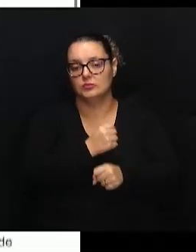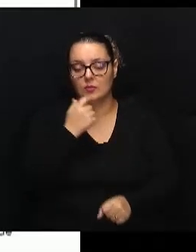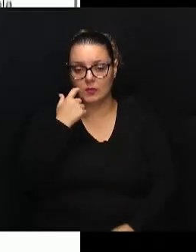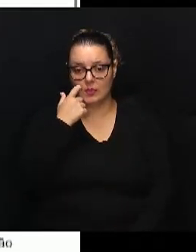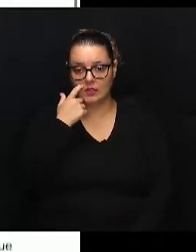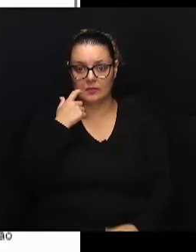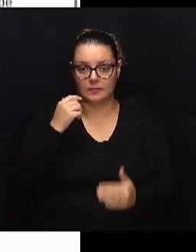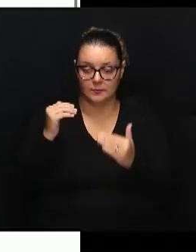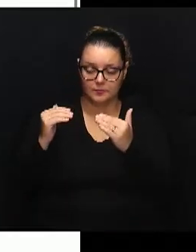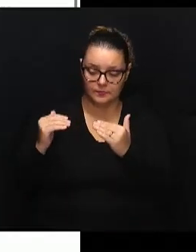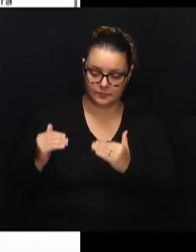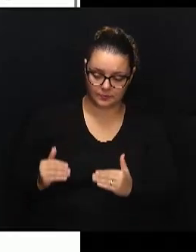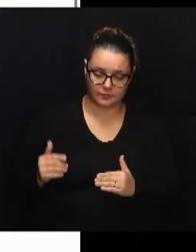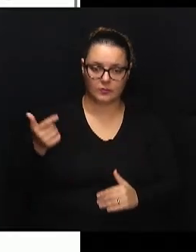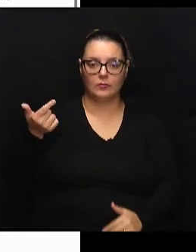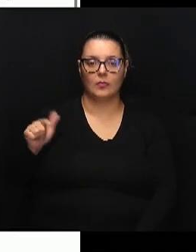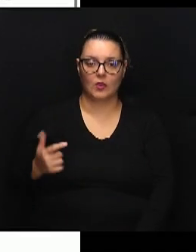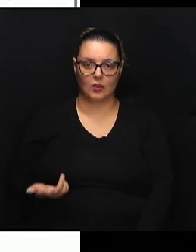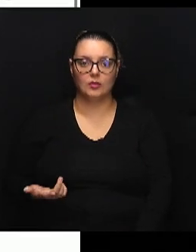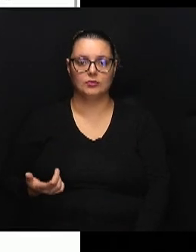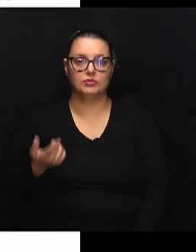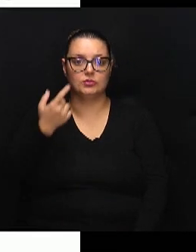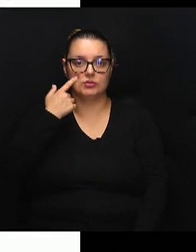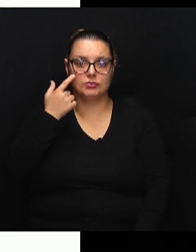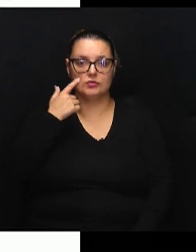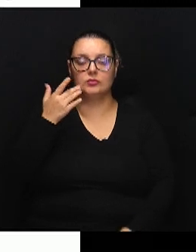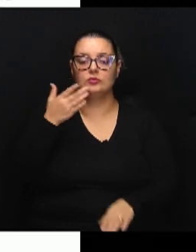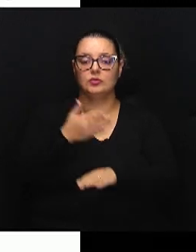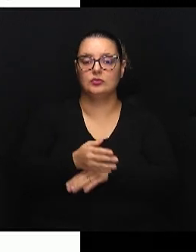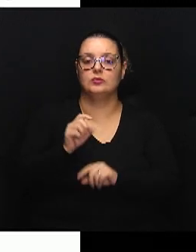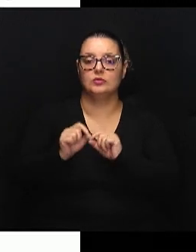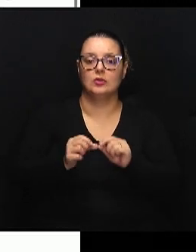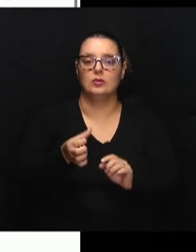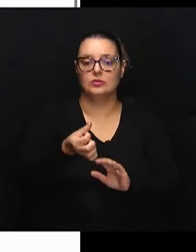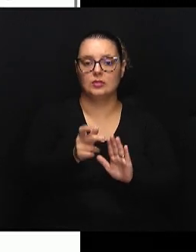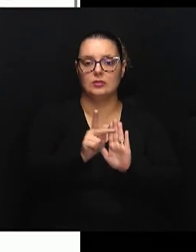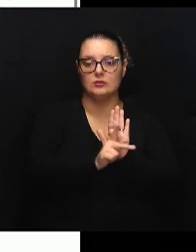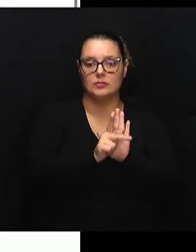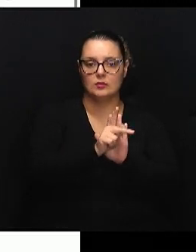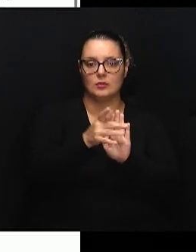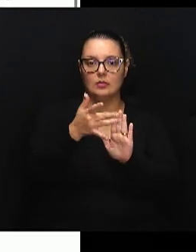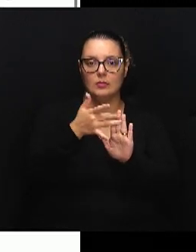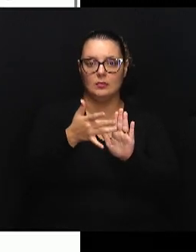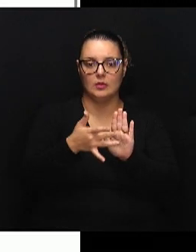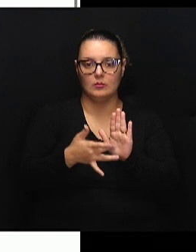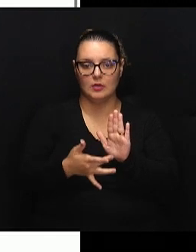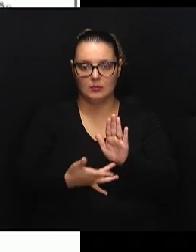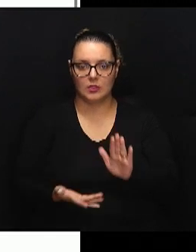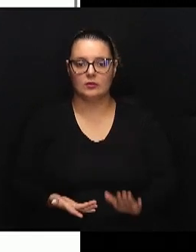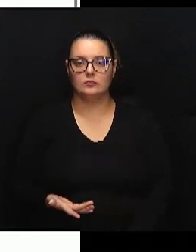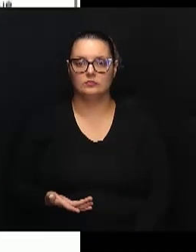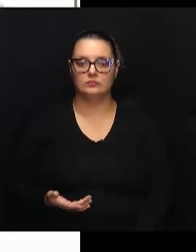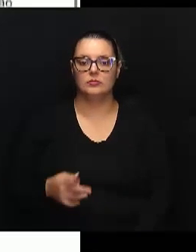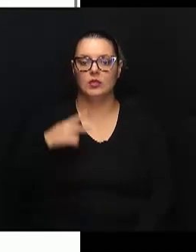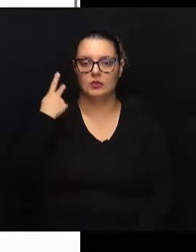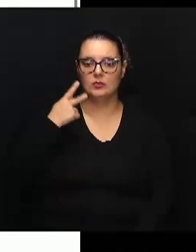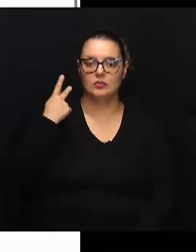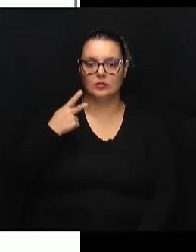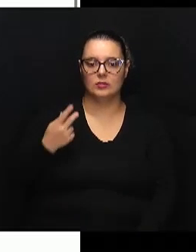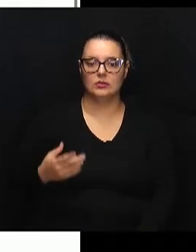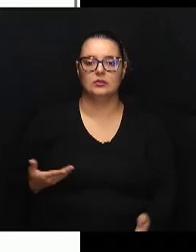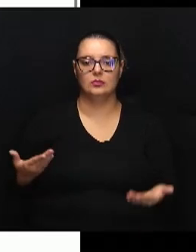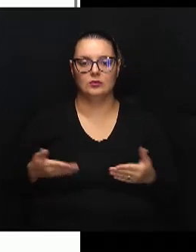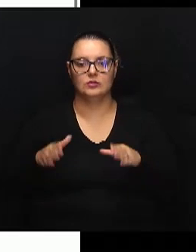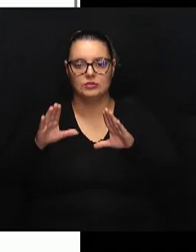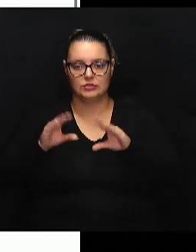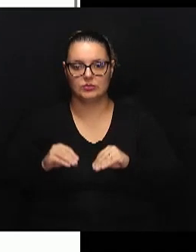pouquinho mais para baixo aqui, ó, a gente tem acesso aos 6 projetos que serão discutidos e votados pelos vereadores na noite